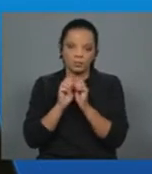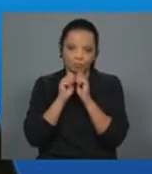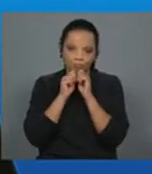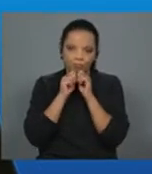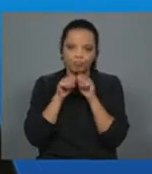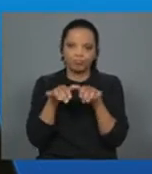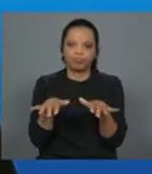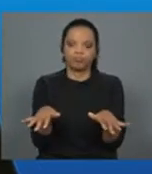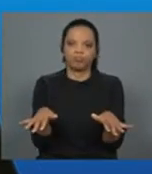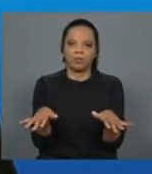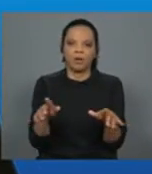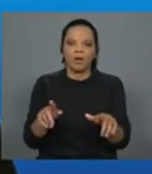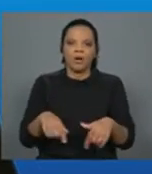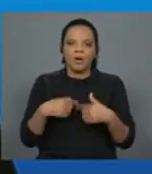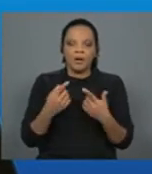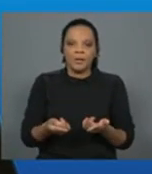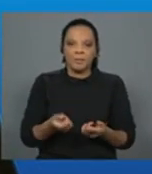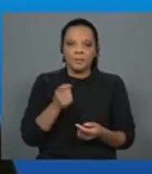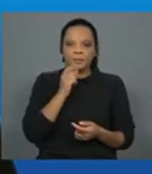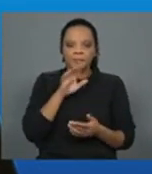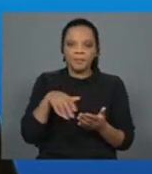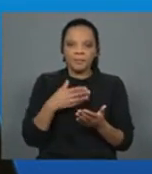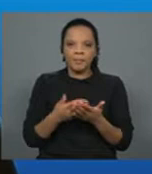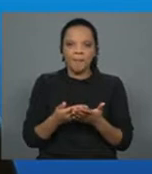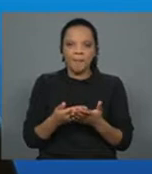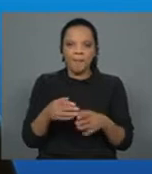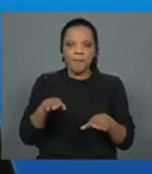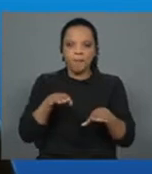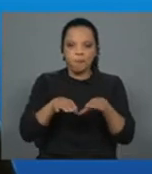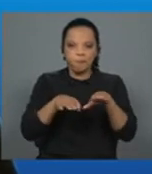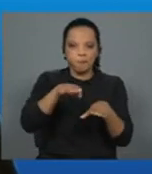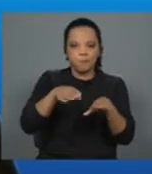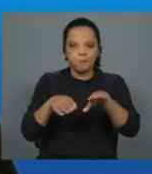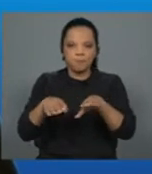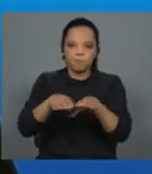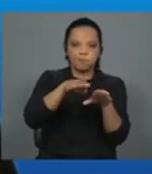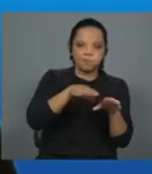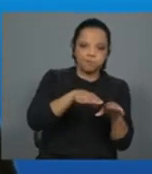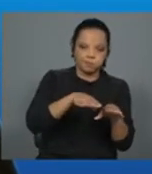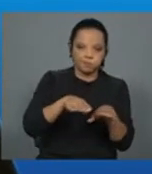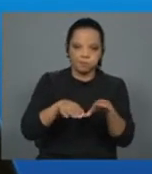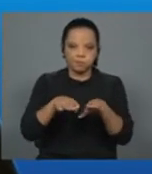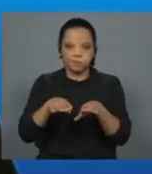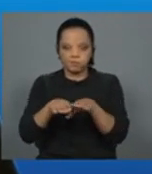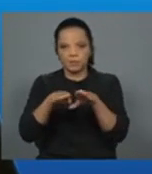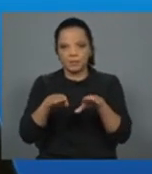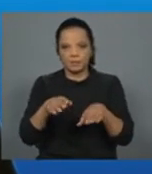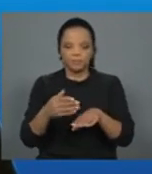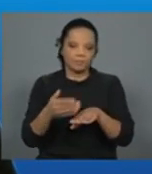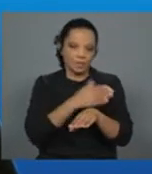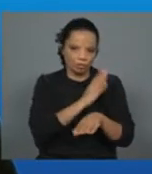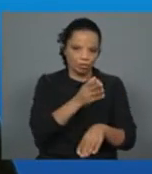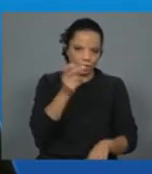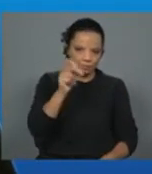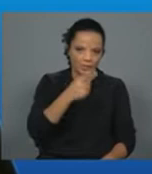e provocam movimentação em falhas, tipicamente falhas já pré-existentes,